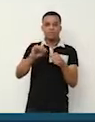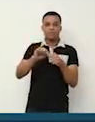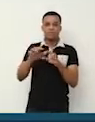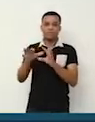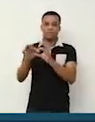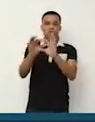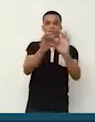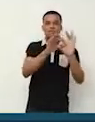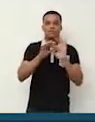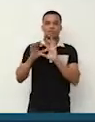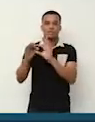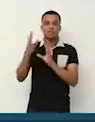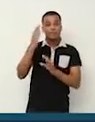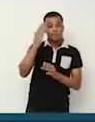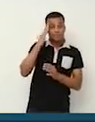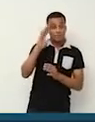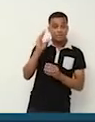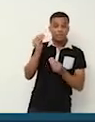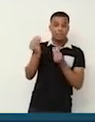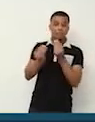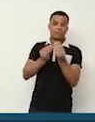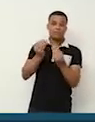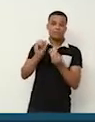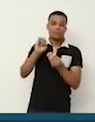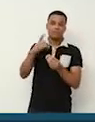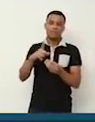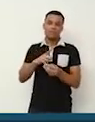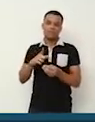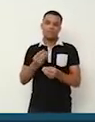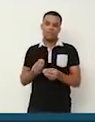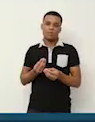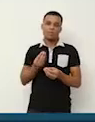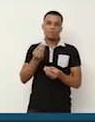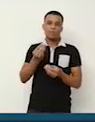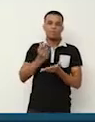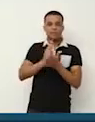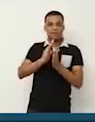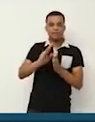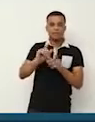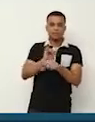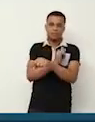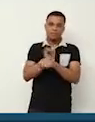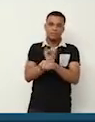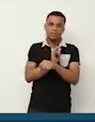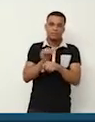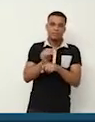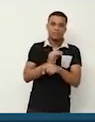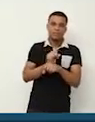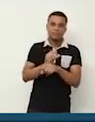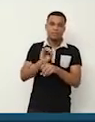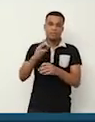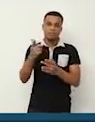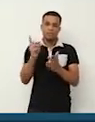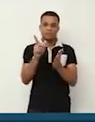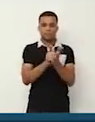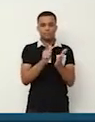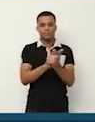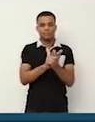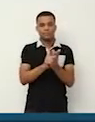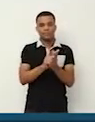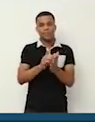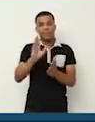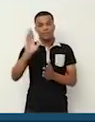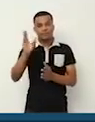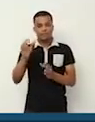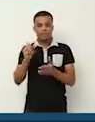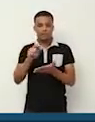de convênios para saber se de fato existem os recursos conforme projetos ou se está só no papel.